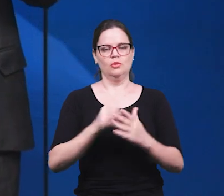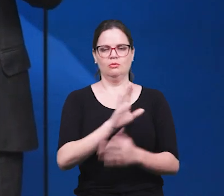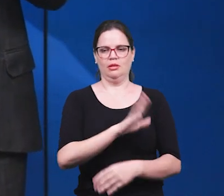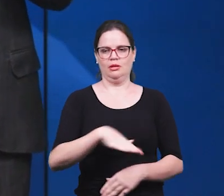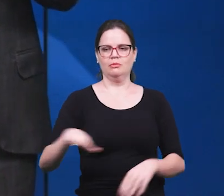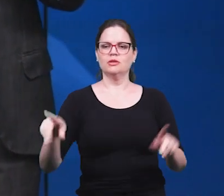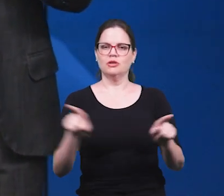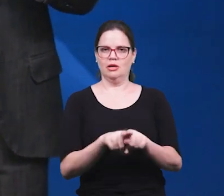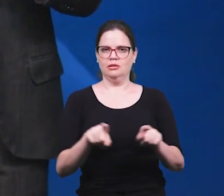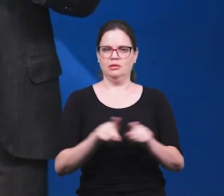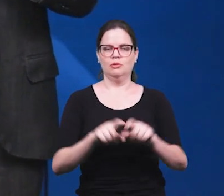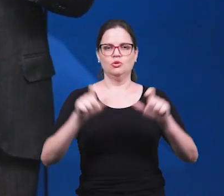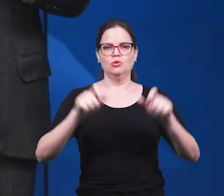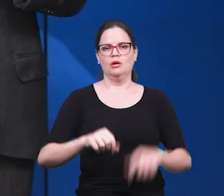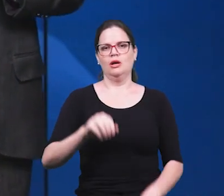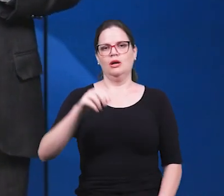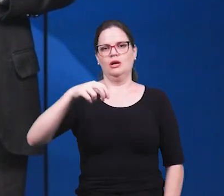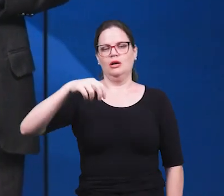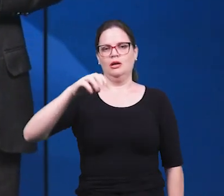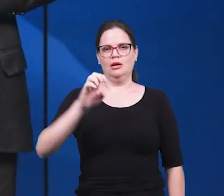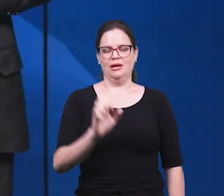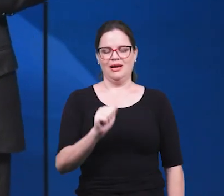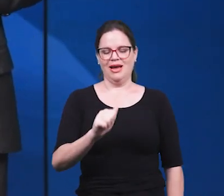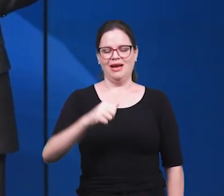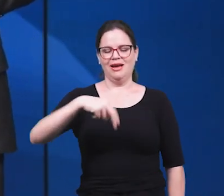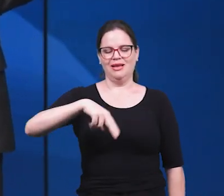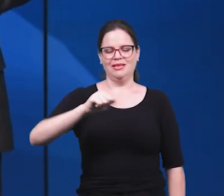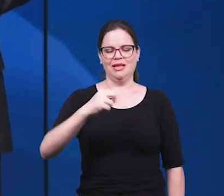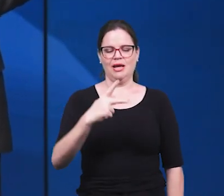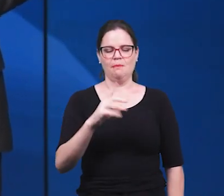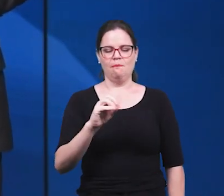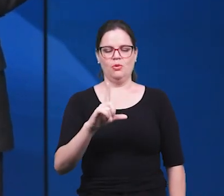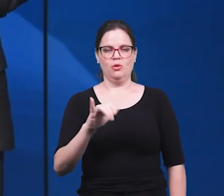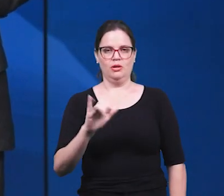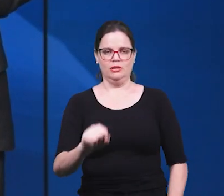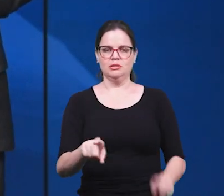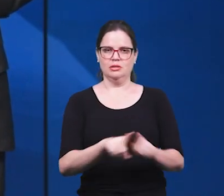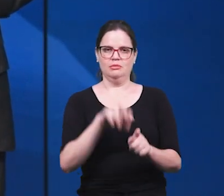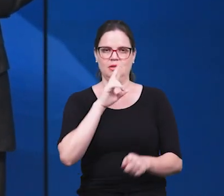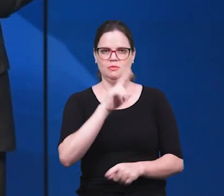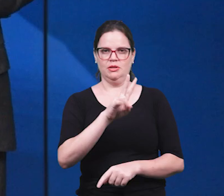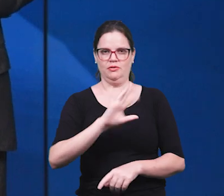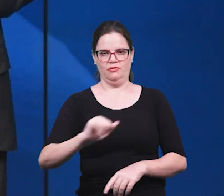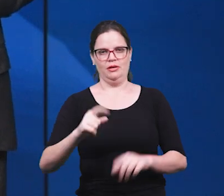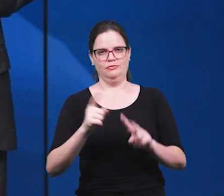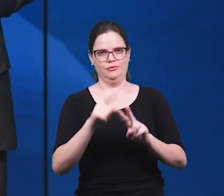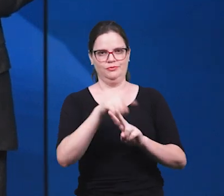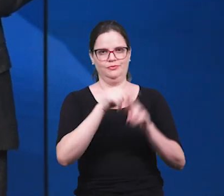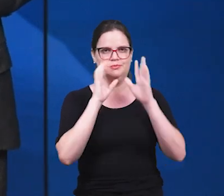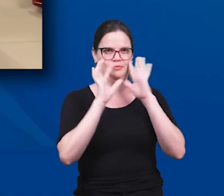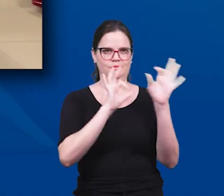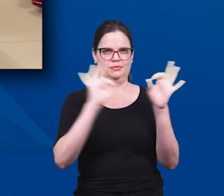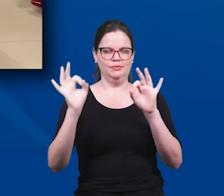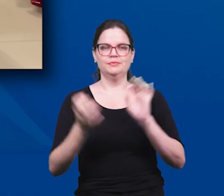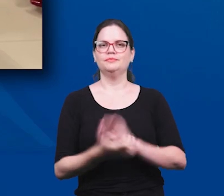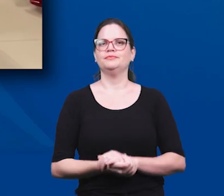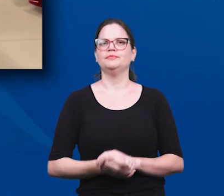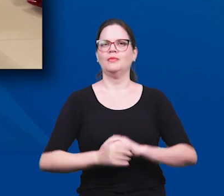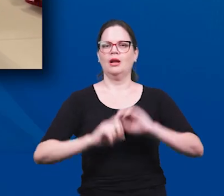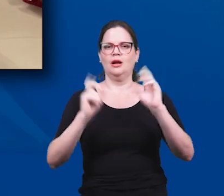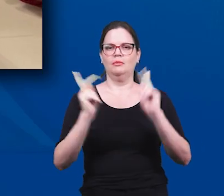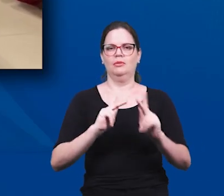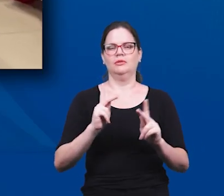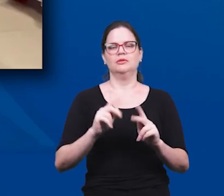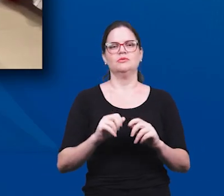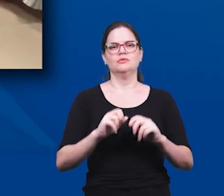de intermediários da igreja de Anápolis vai nos dar outra resposta. Vamos então às duas respostas em sequência. Em